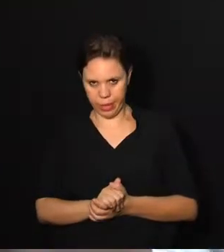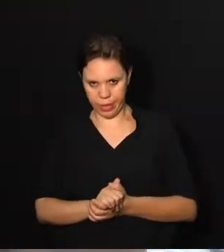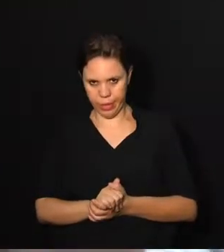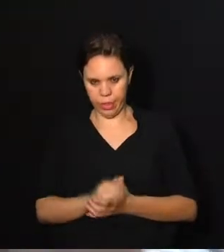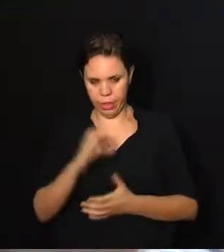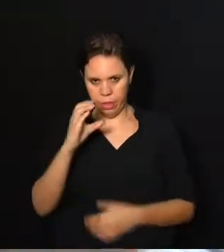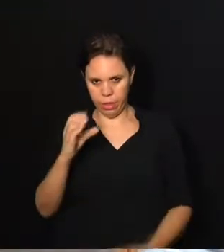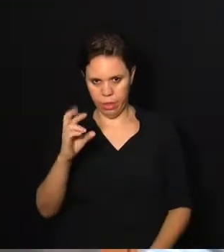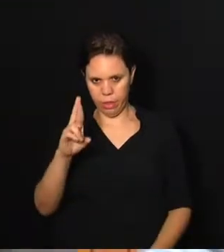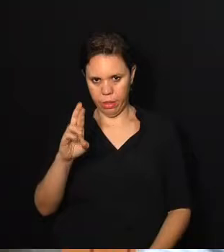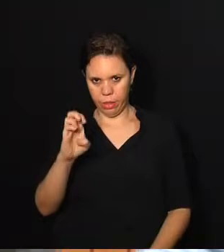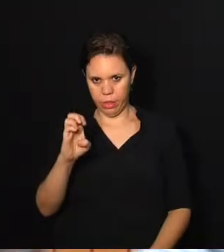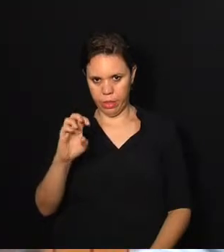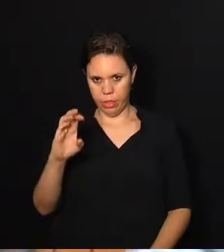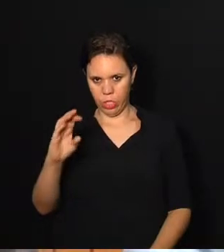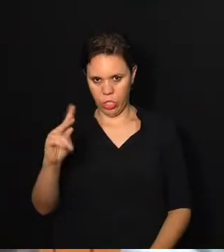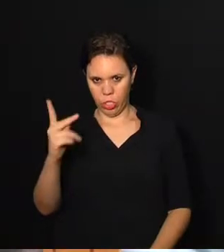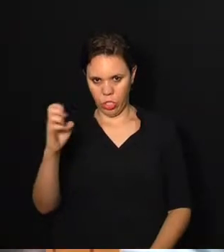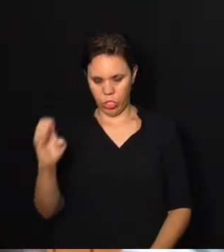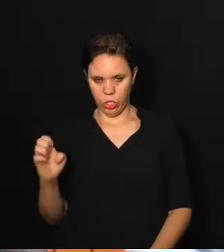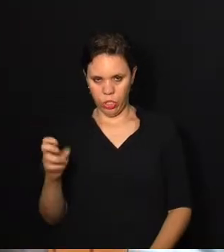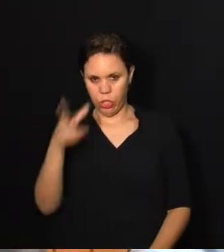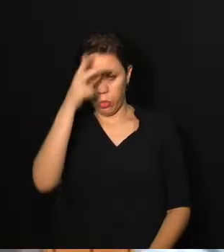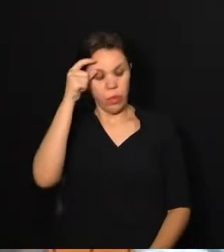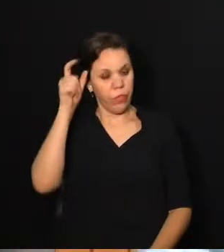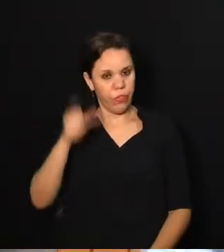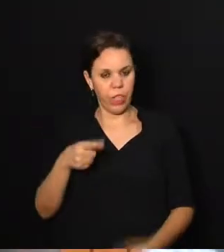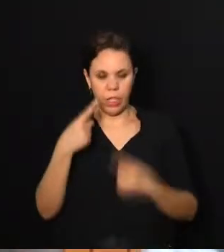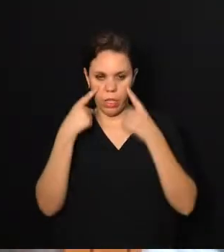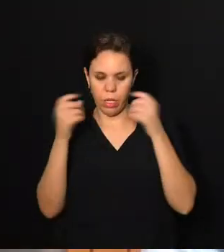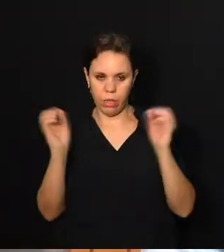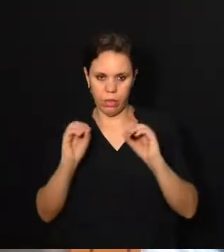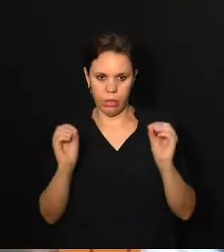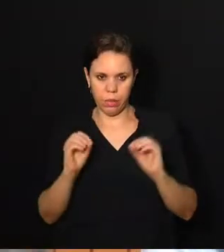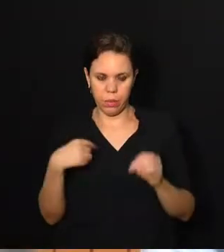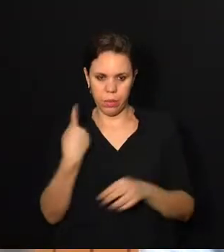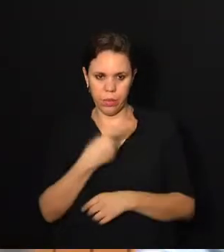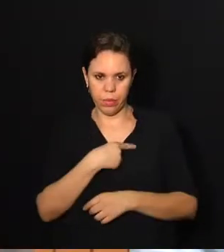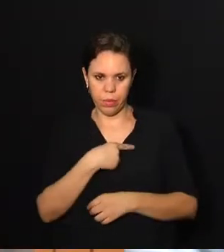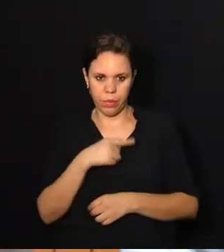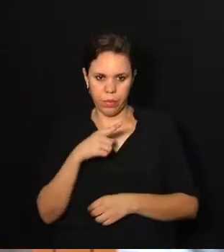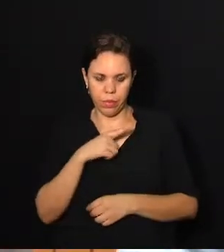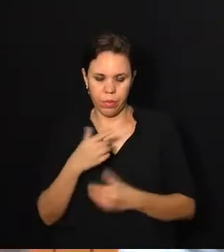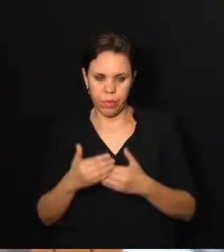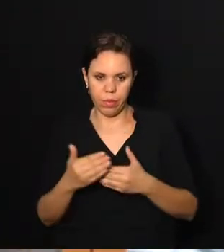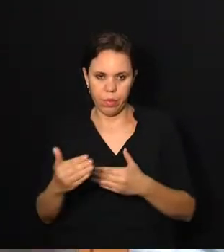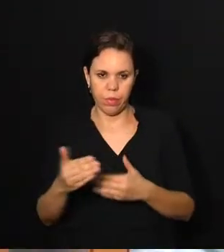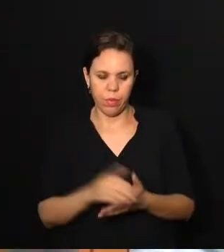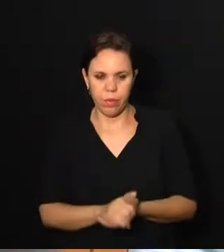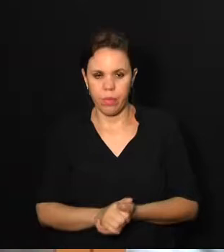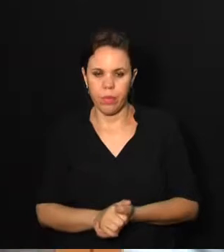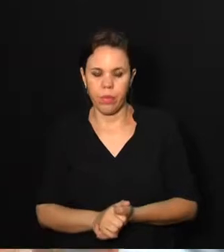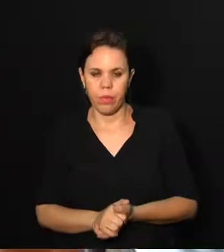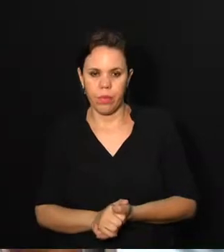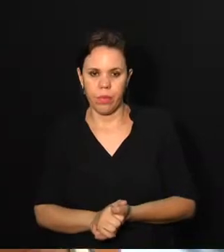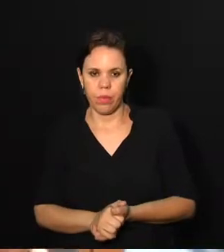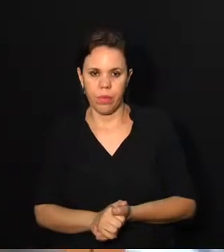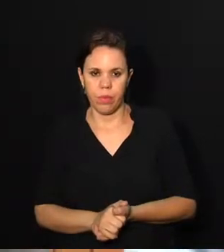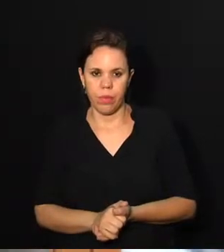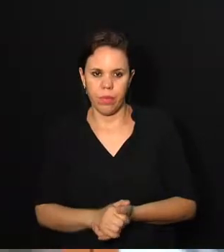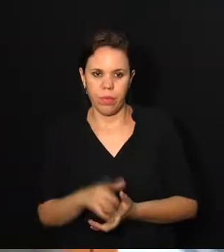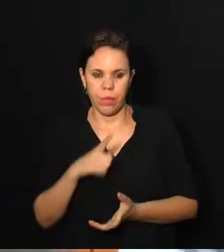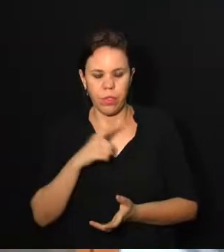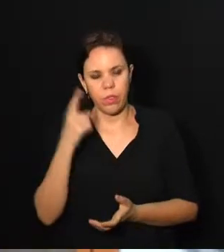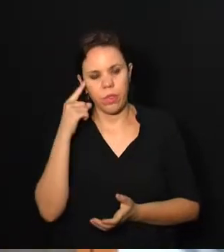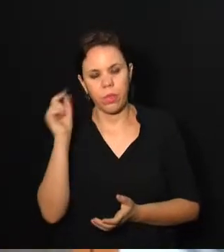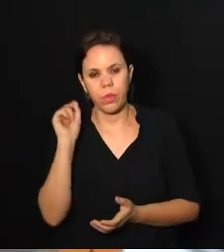bem, por sinal, né? E o prefeito não tem interesse nenhum. Então, nós partimos do princípio que, provavelmente, nós tínhamos essa